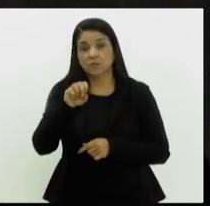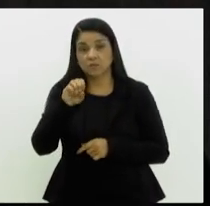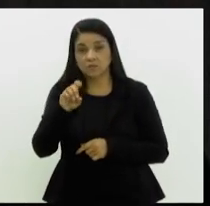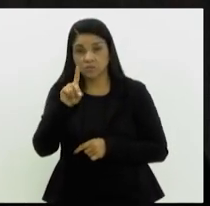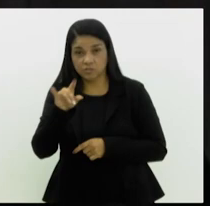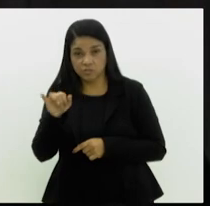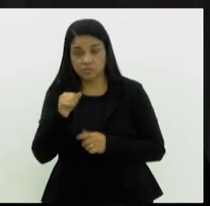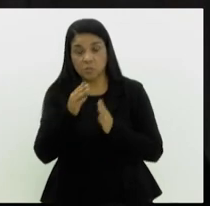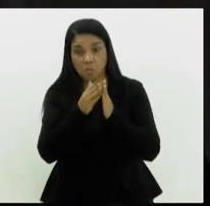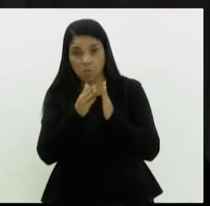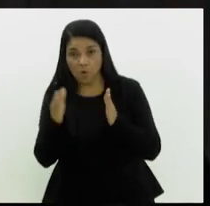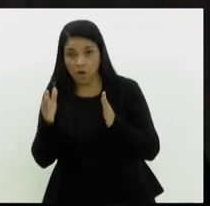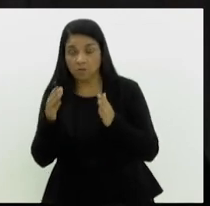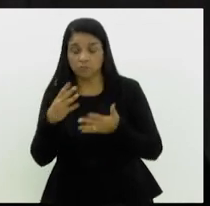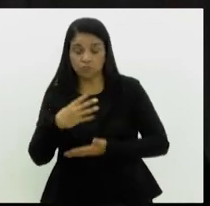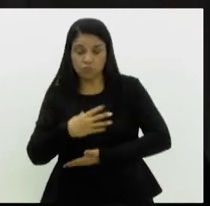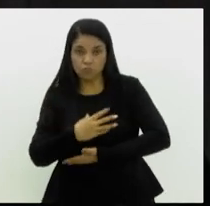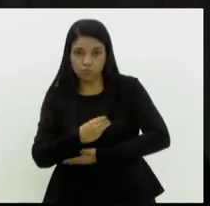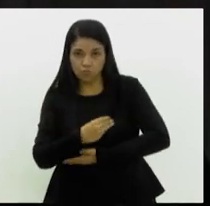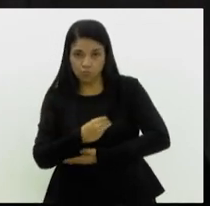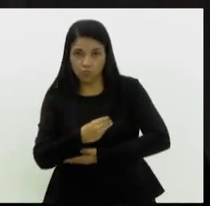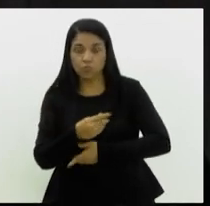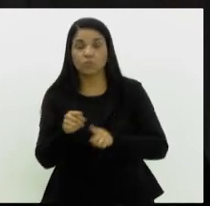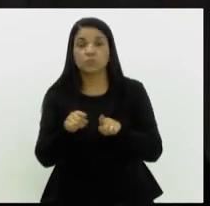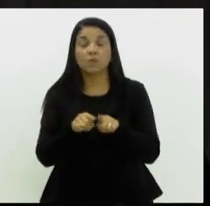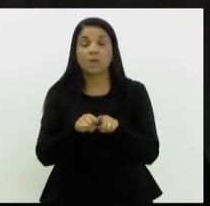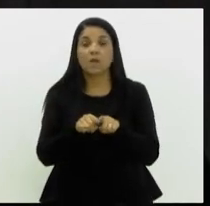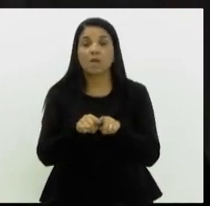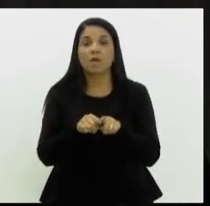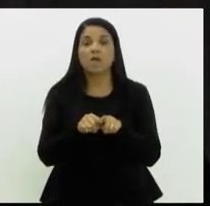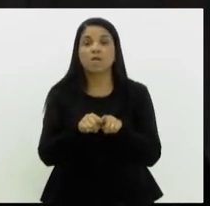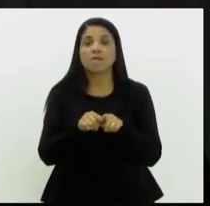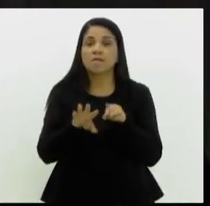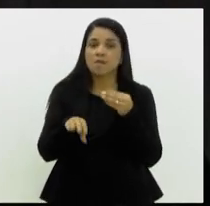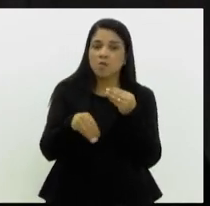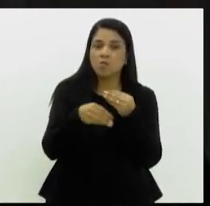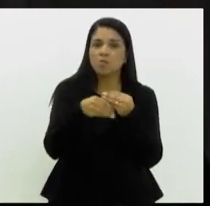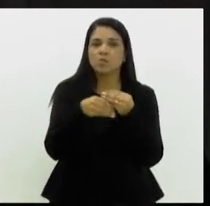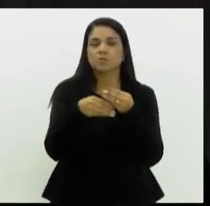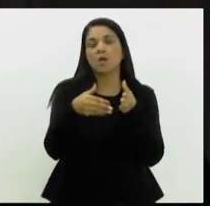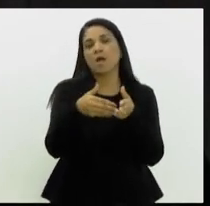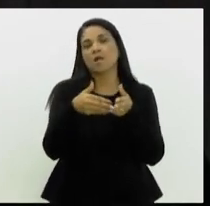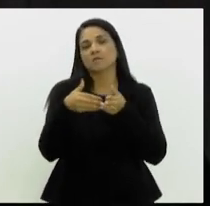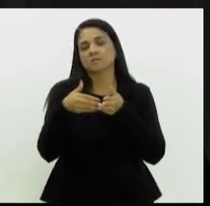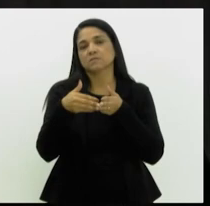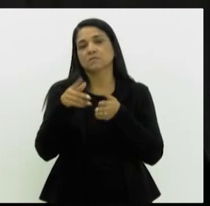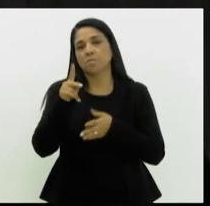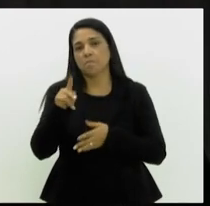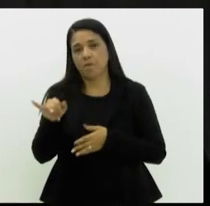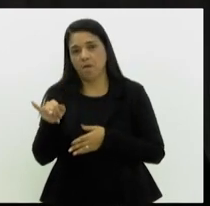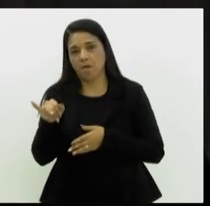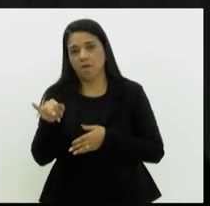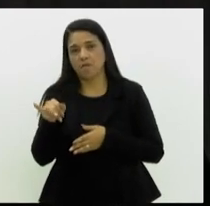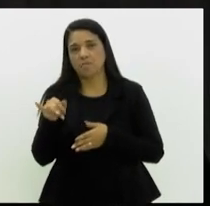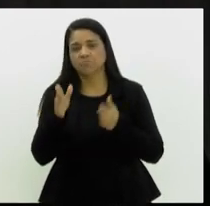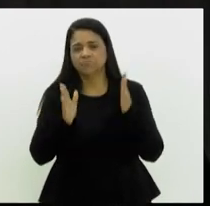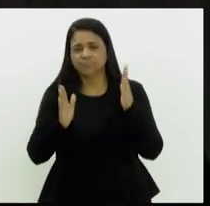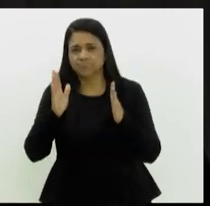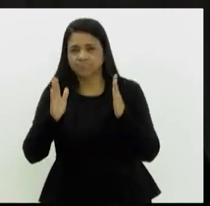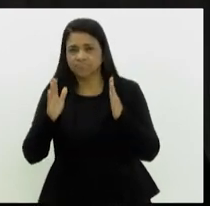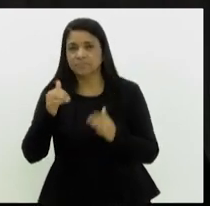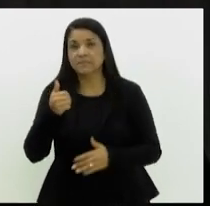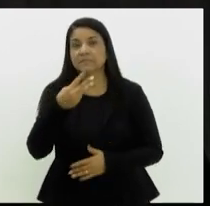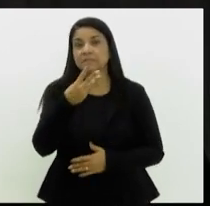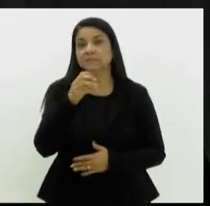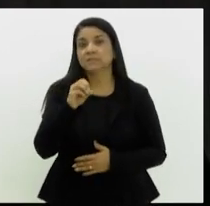prorrogáveis no caso de aleitamento materno, e inclusive incluindo a licença paternidade por duração de